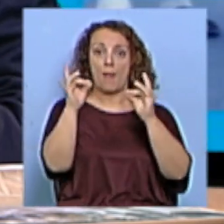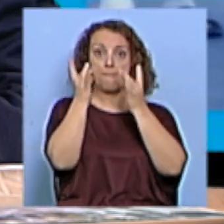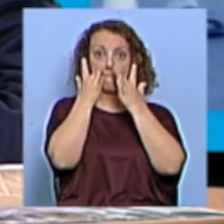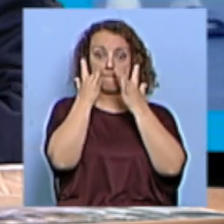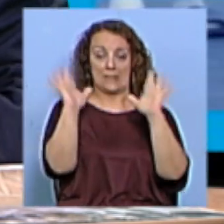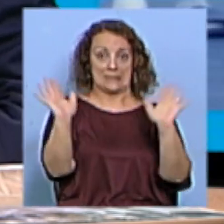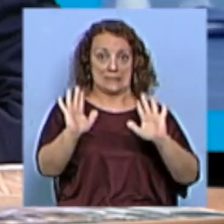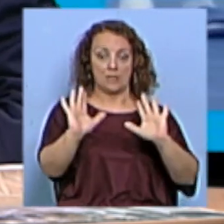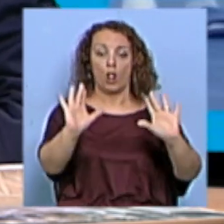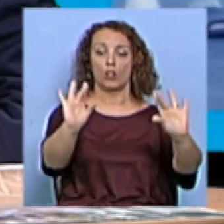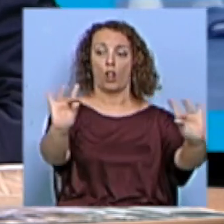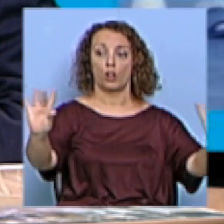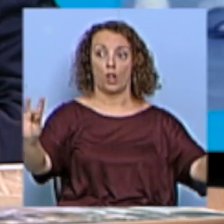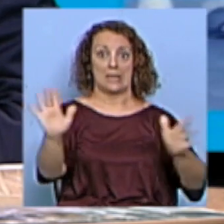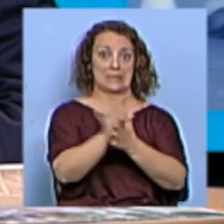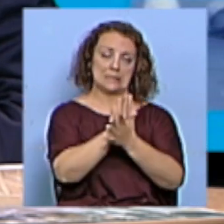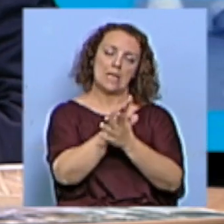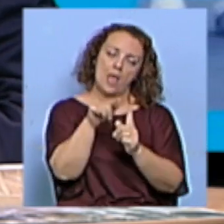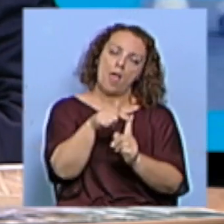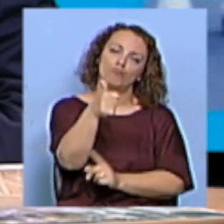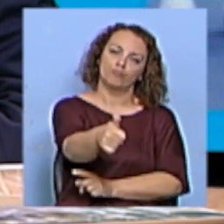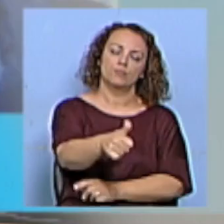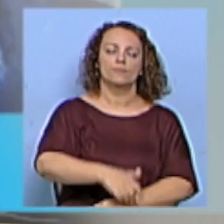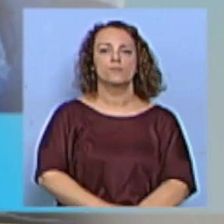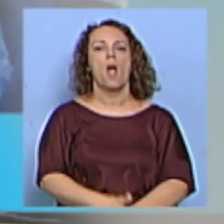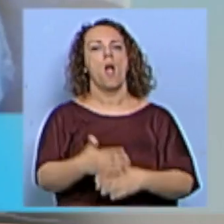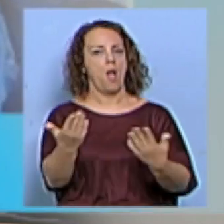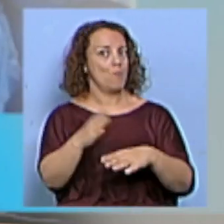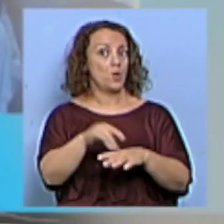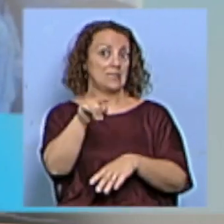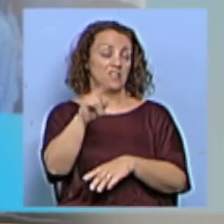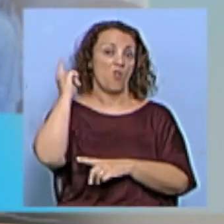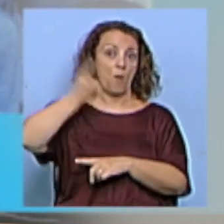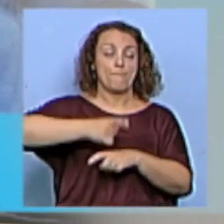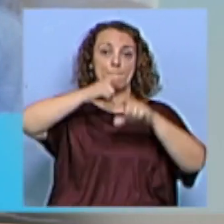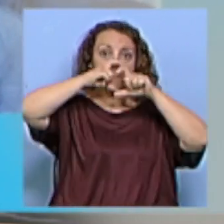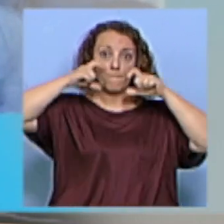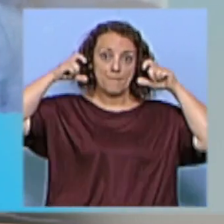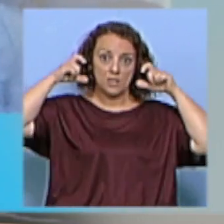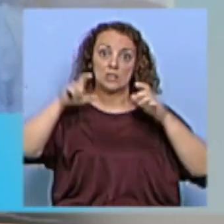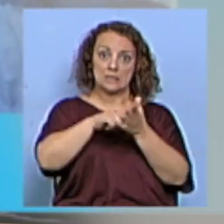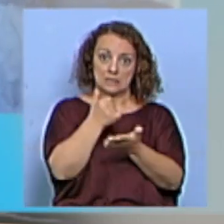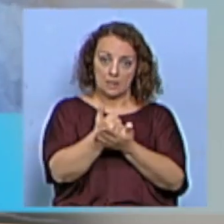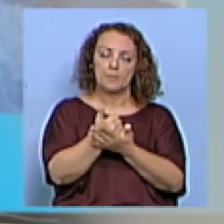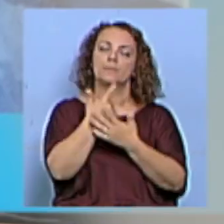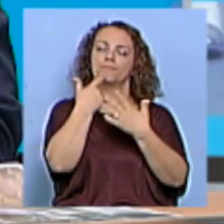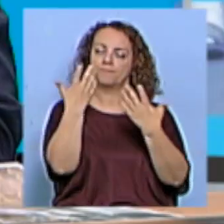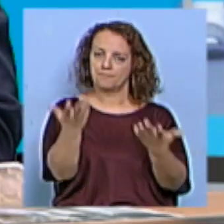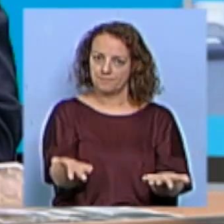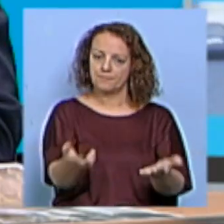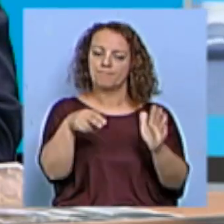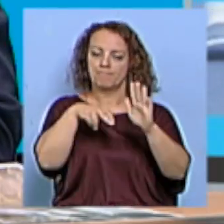pessoas, é uma boa ideia. Daí a utilização da máscara sempre. Daí que nas celebrações